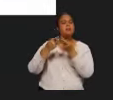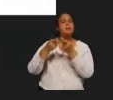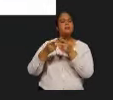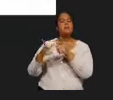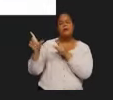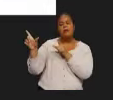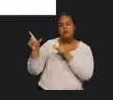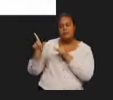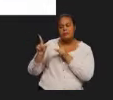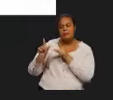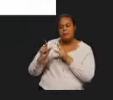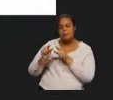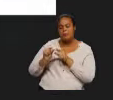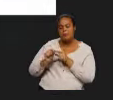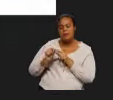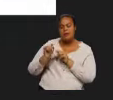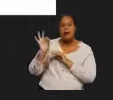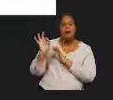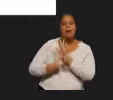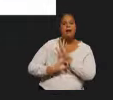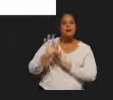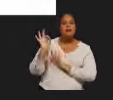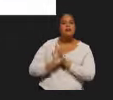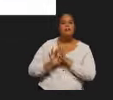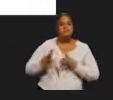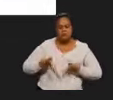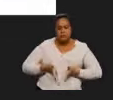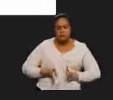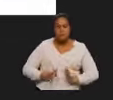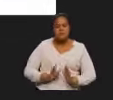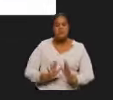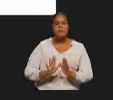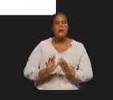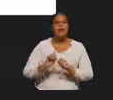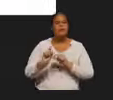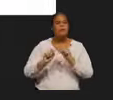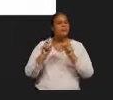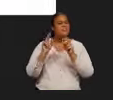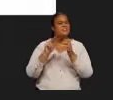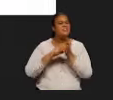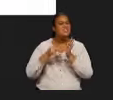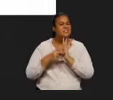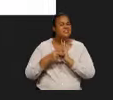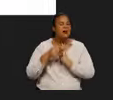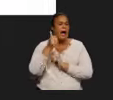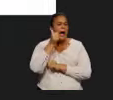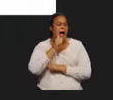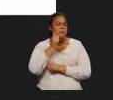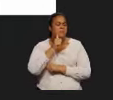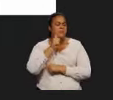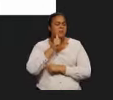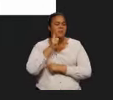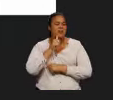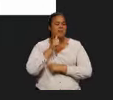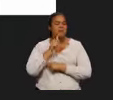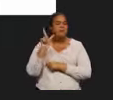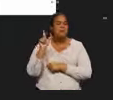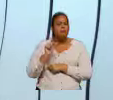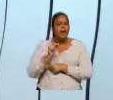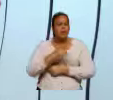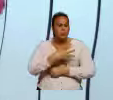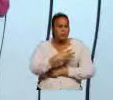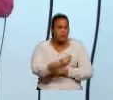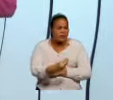fertilidade significa que as mulheres estão tendo menos filhos ou seja a nossa taxa de natalidade